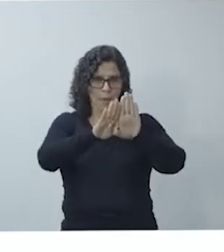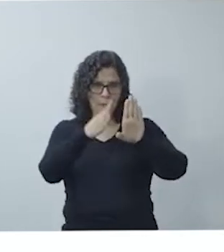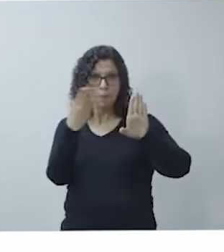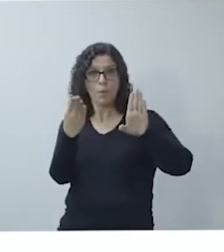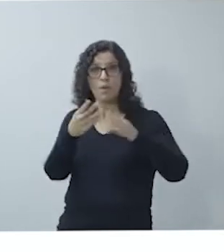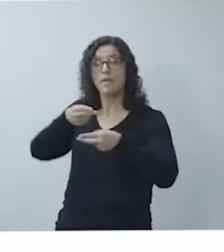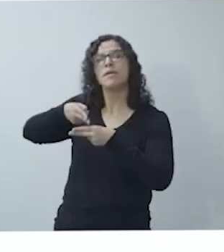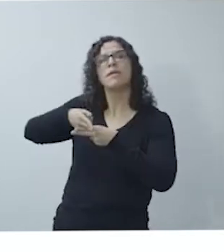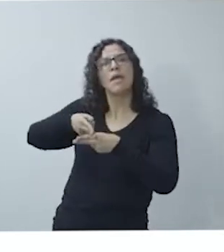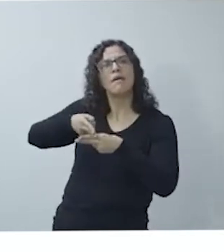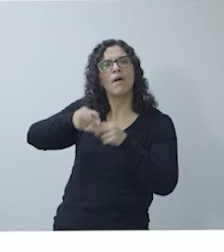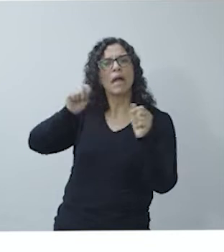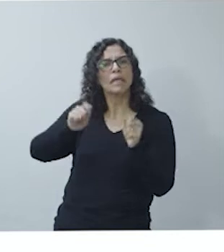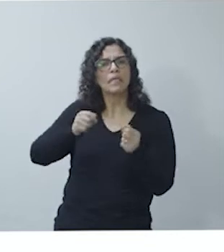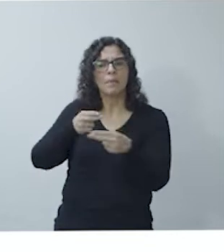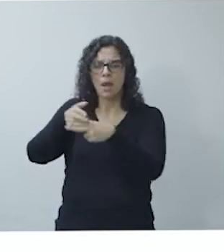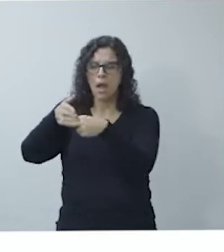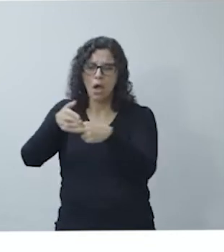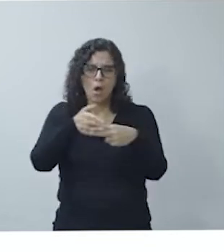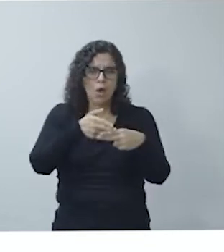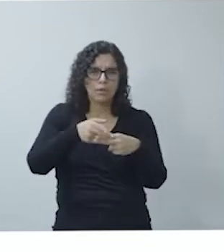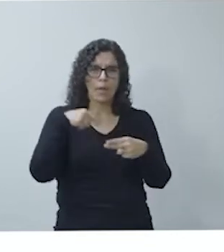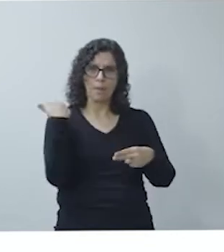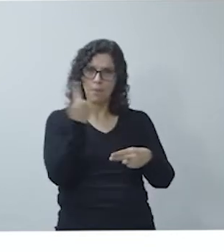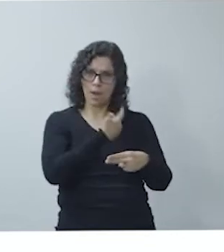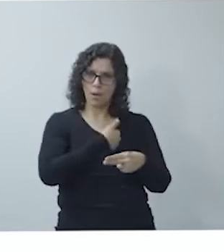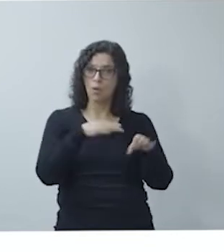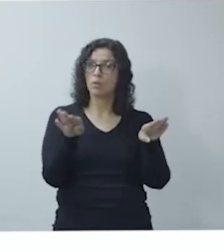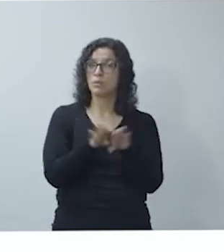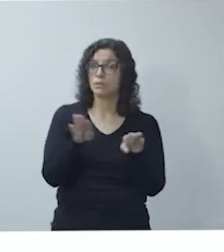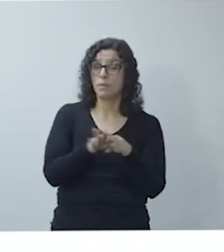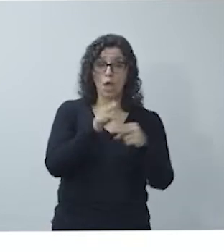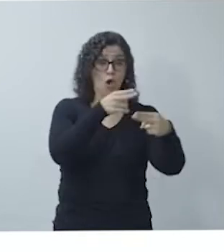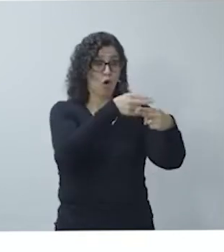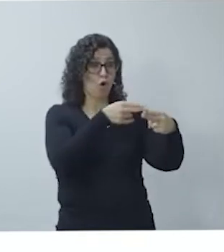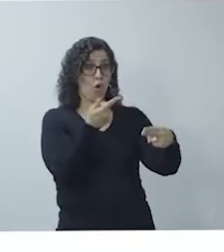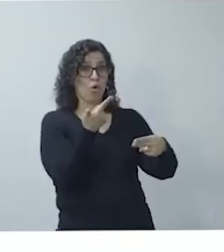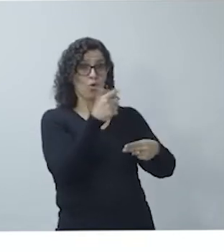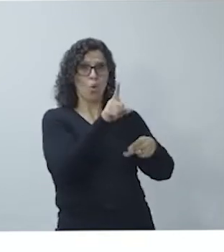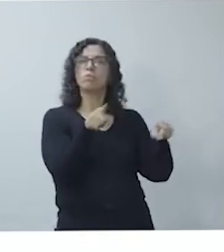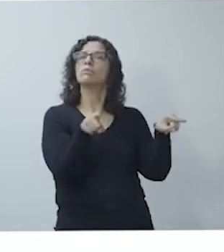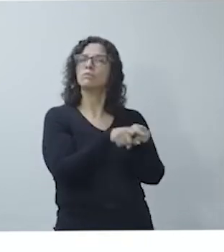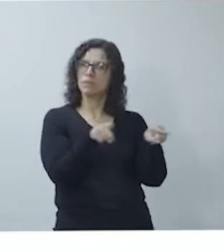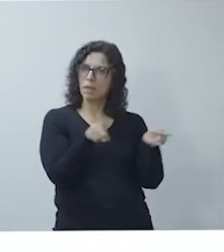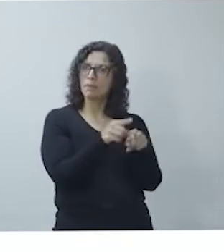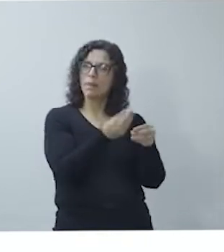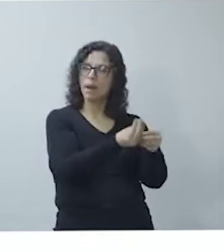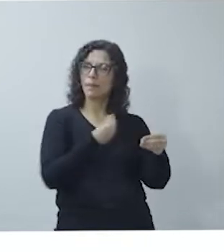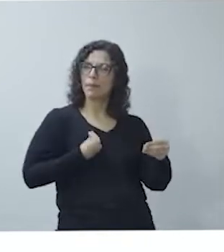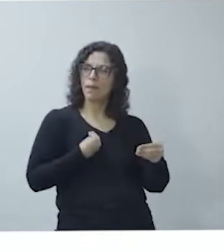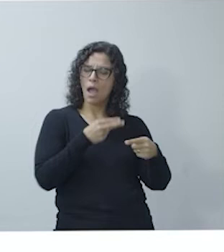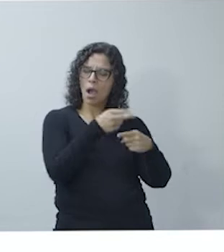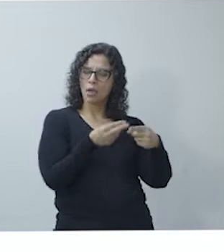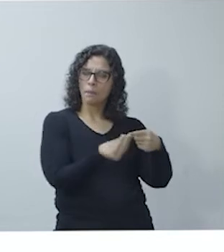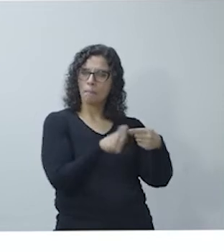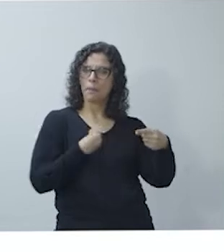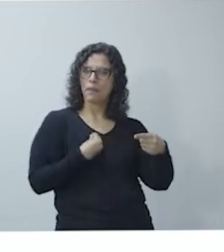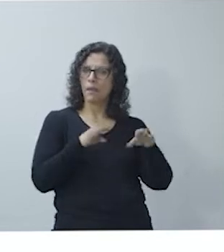serve para cortar o que é nosso para nós e o que é dos outros também para